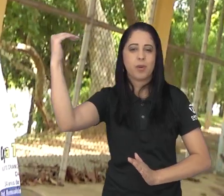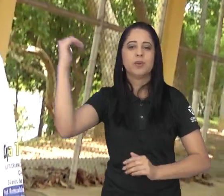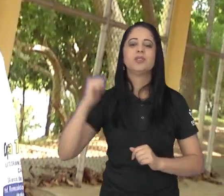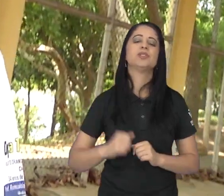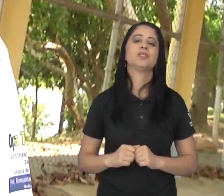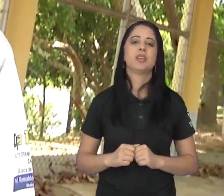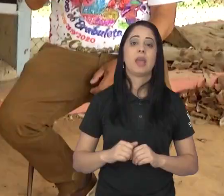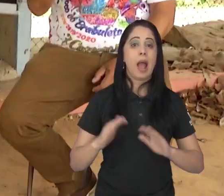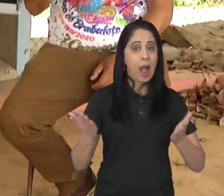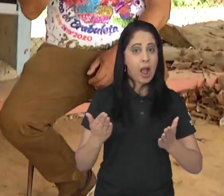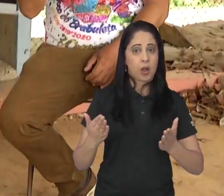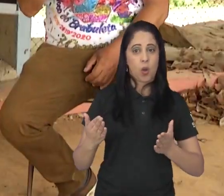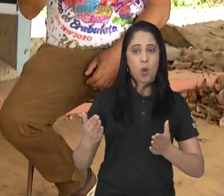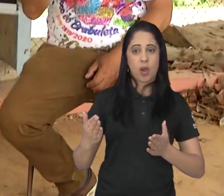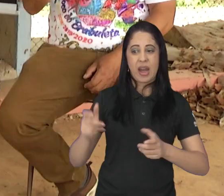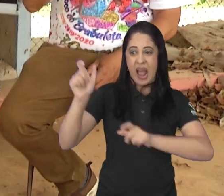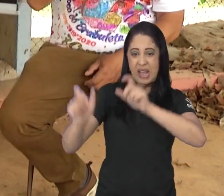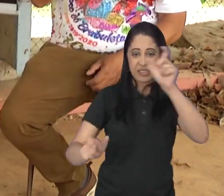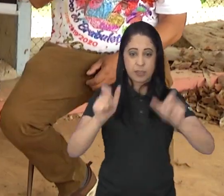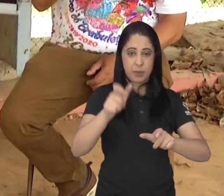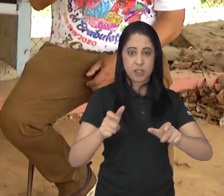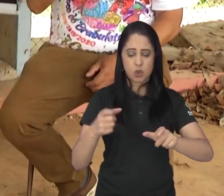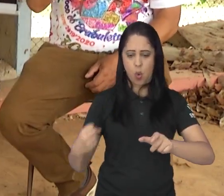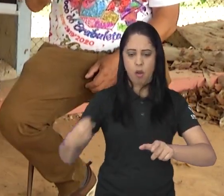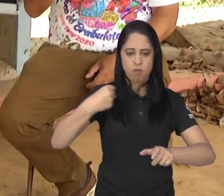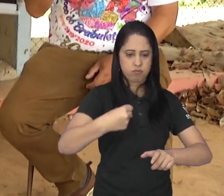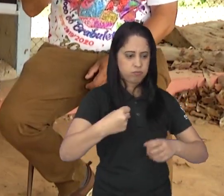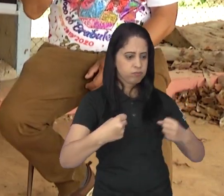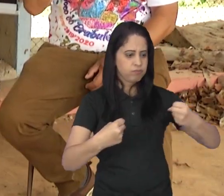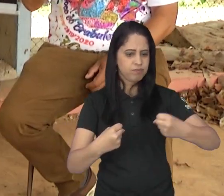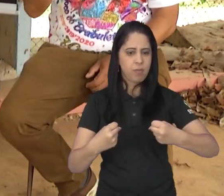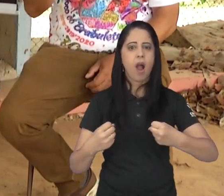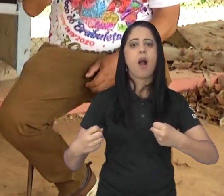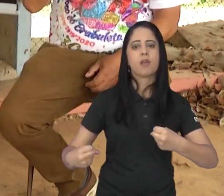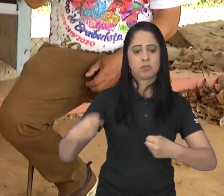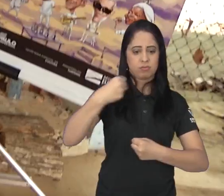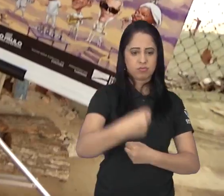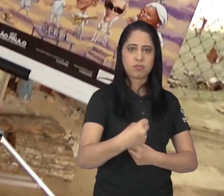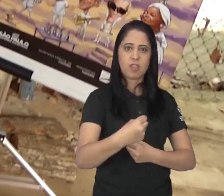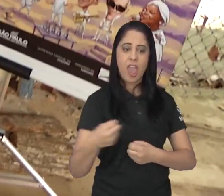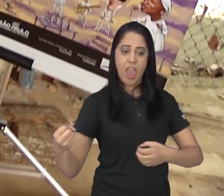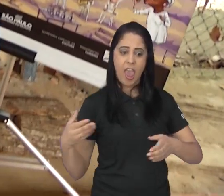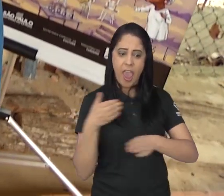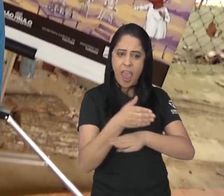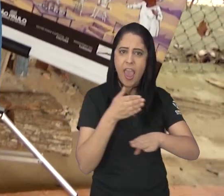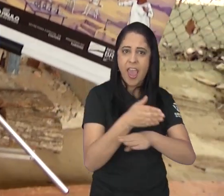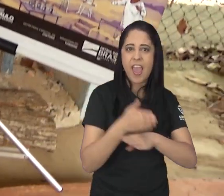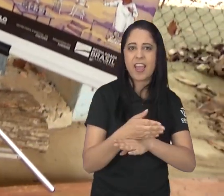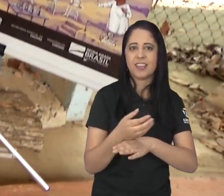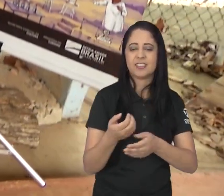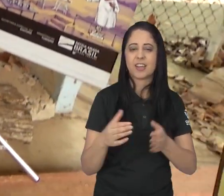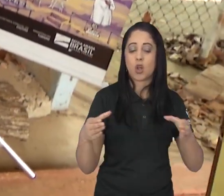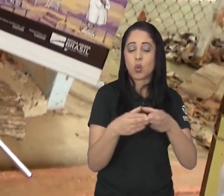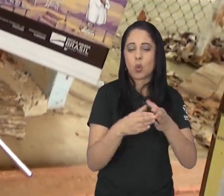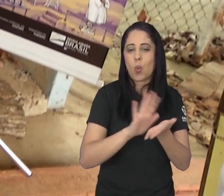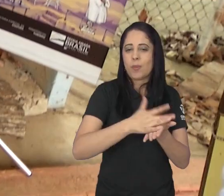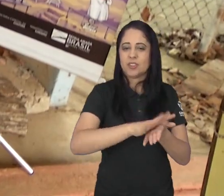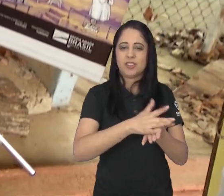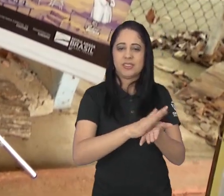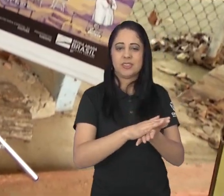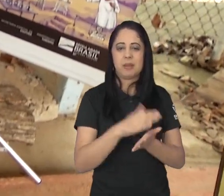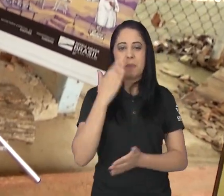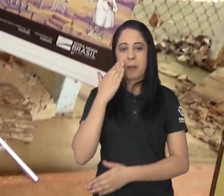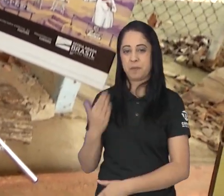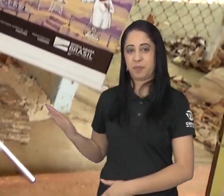não deixar ele morrer, novos sambistas carregam a essência desta tradição. É o caso do Robson, que é apaixonado pelo